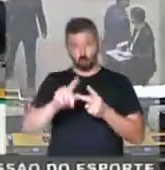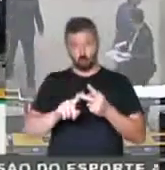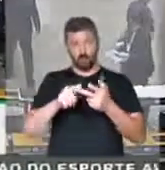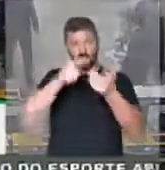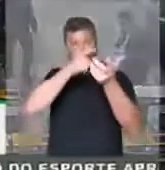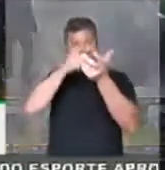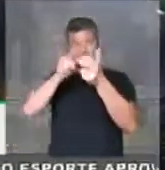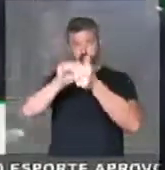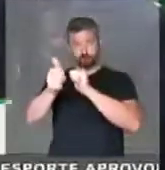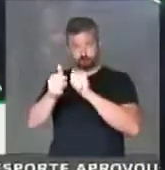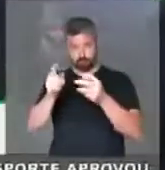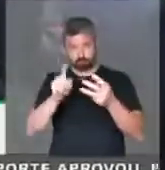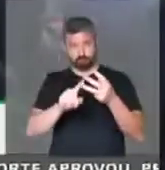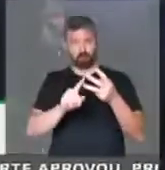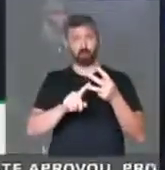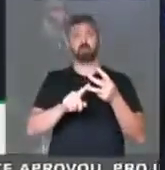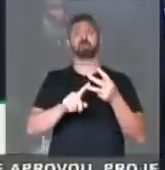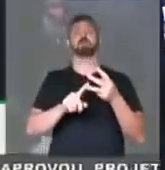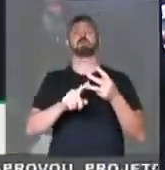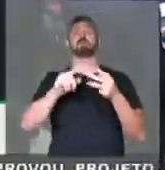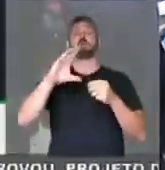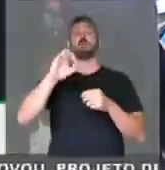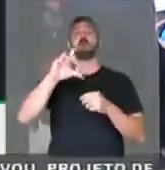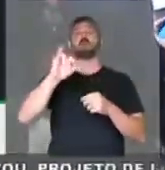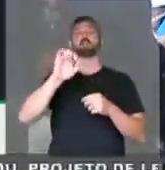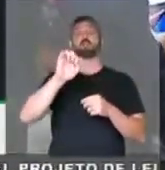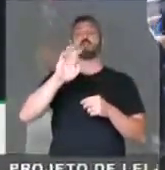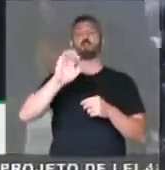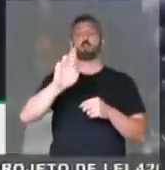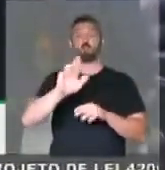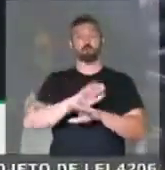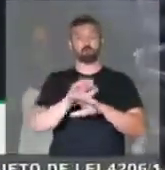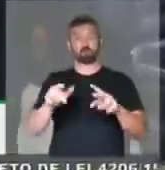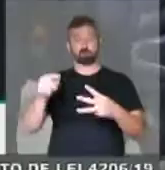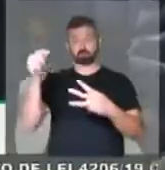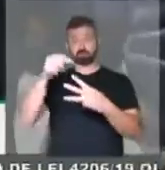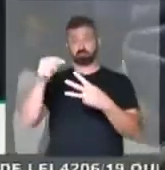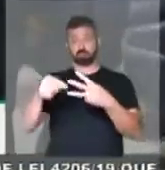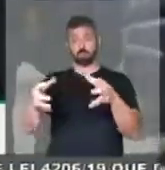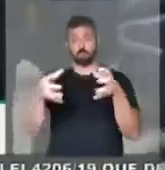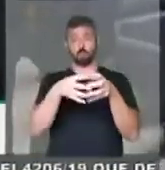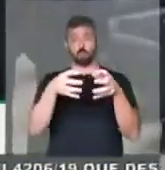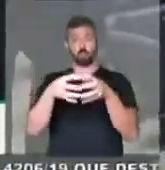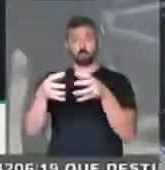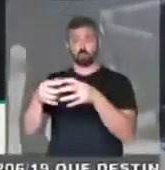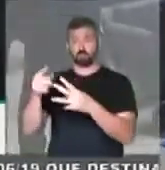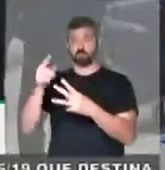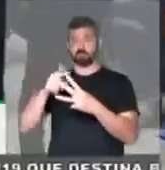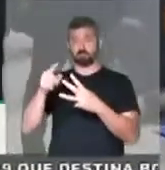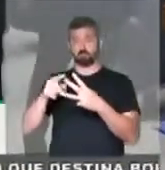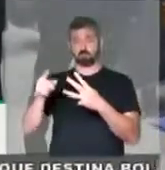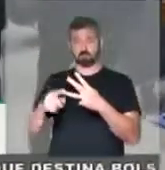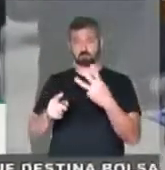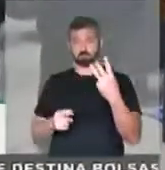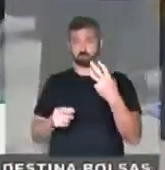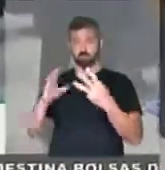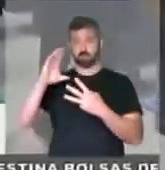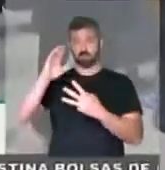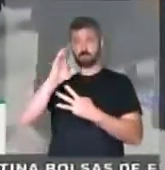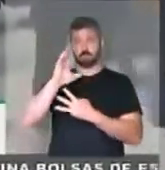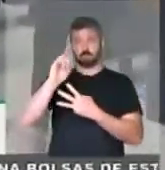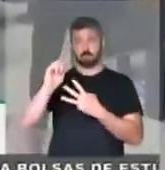Exatamente, Márcio. O texto apresentado pelo relator Alexandre Leite trata justamente dessas três categorias, dos colecionadores, dos